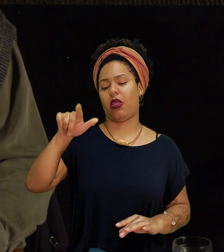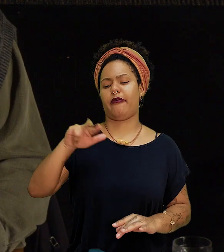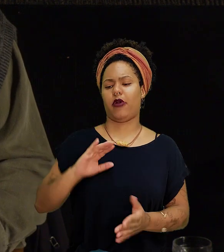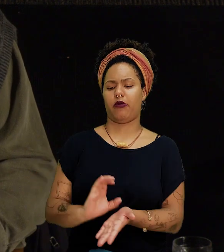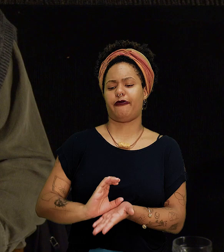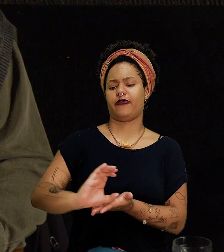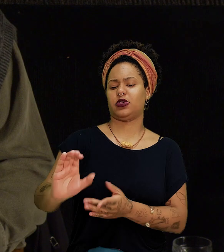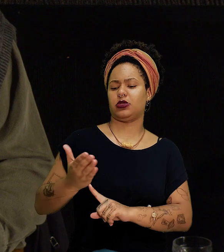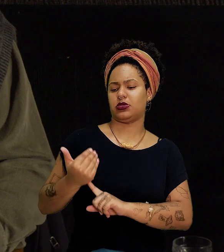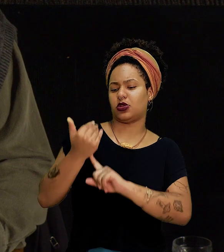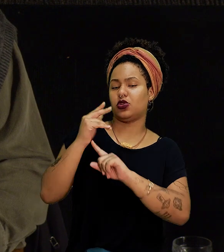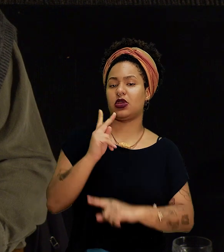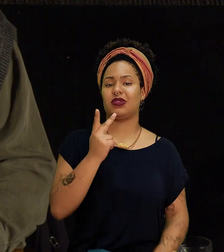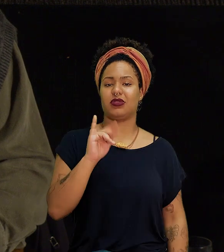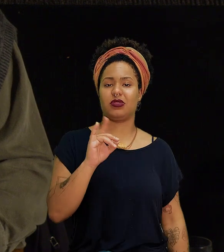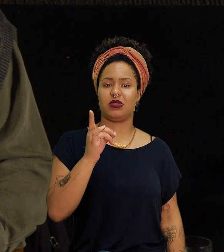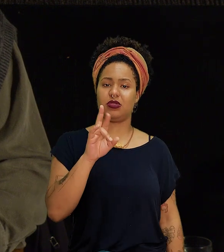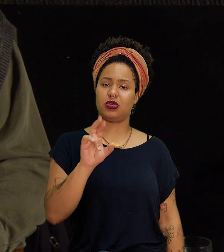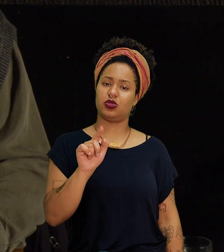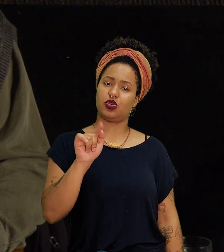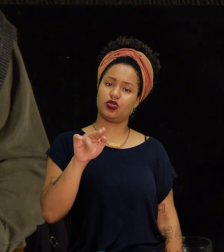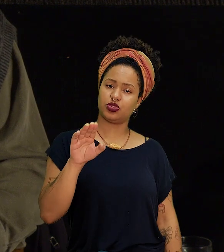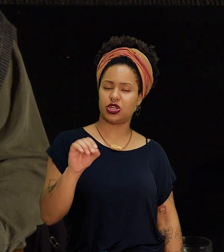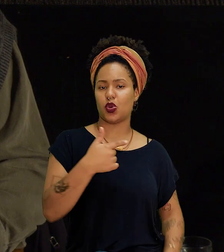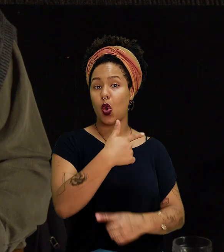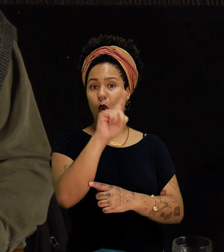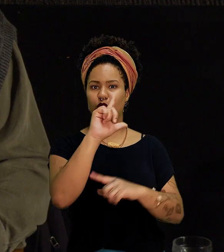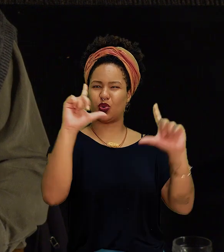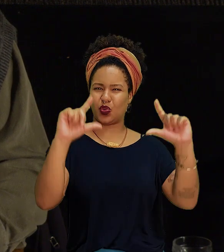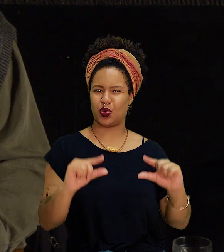prometerem investir em tecnologias de hidrogênio e outros combustíveis de